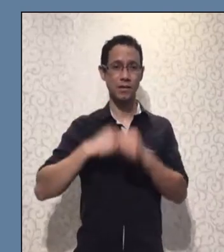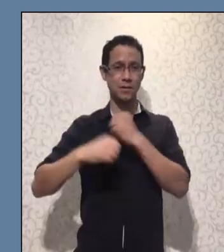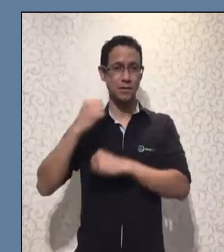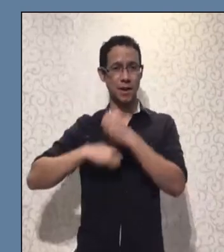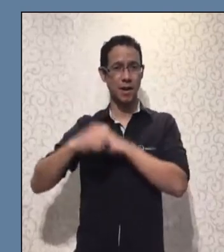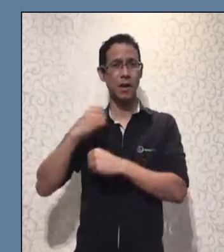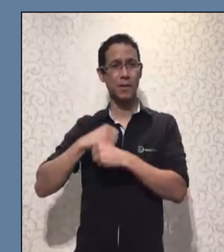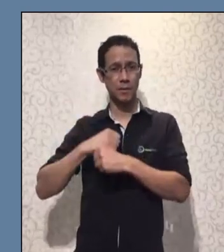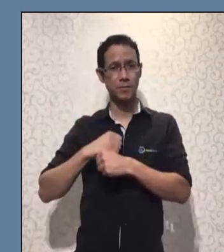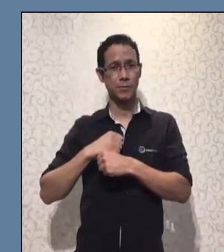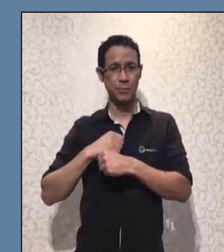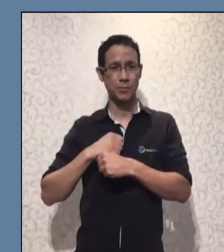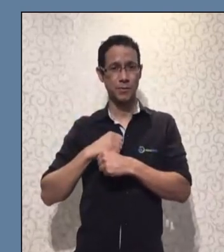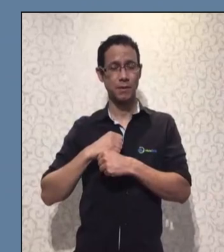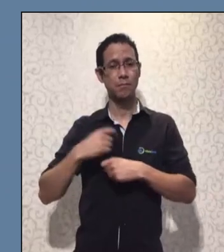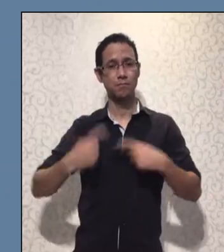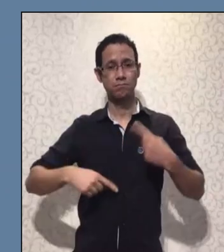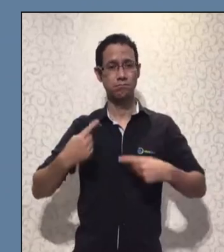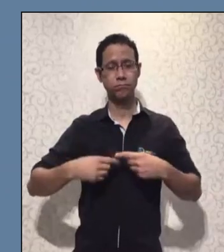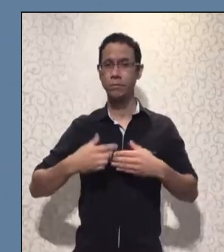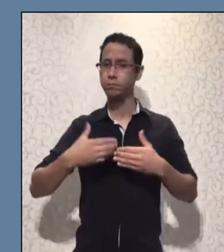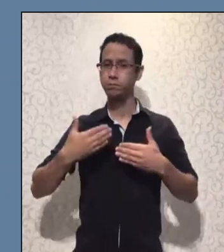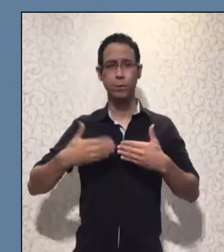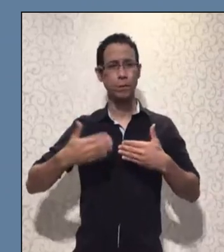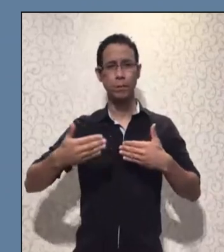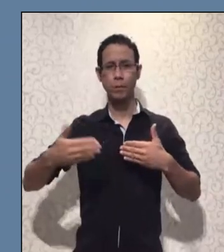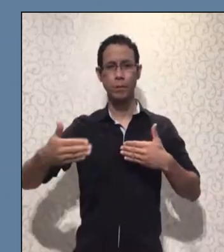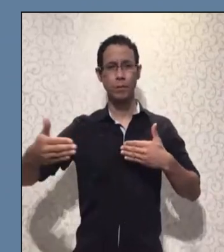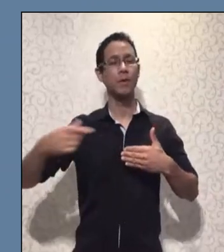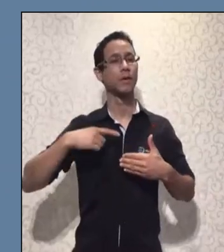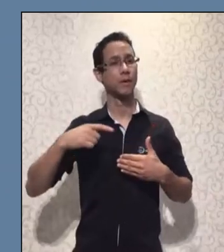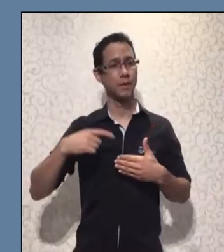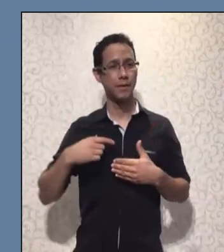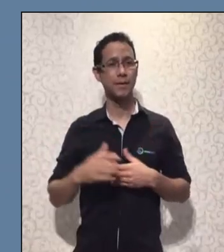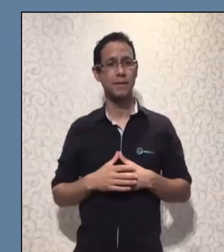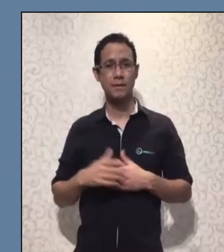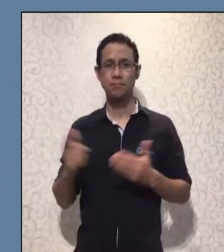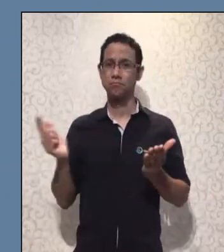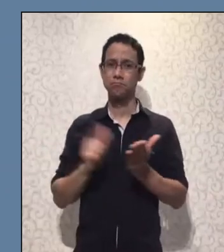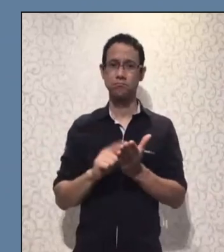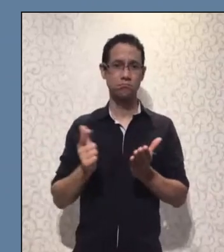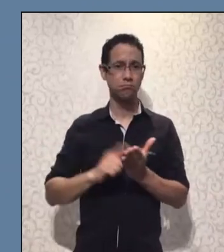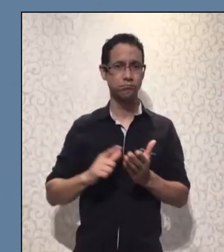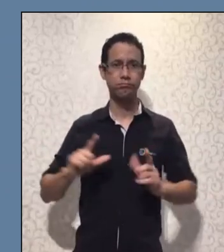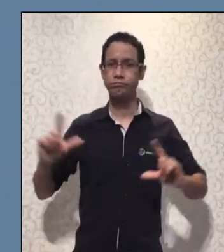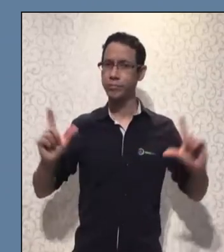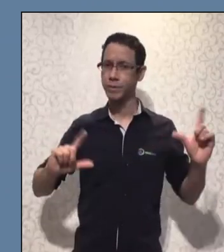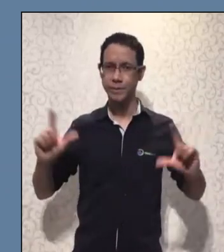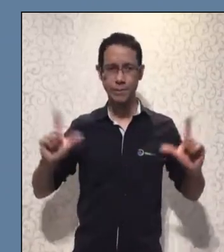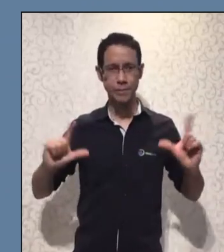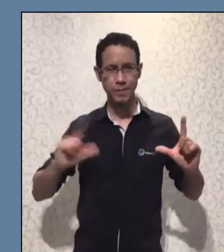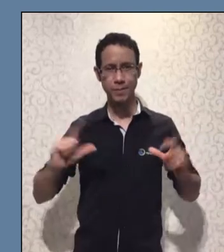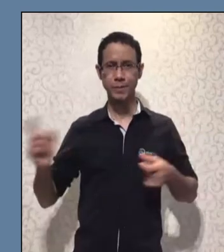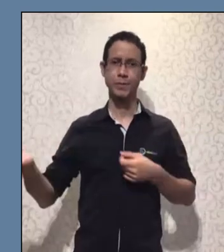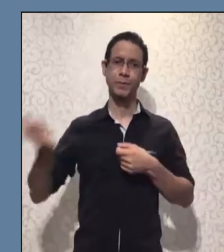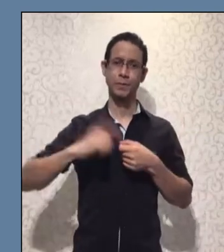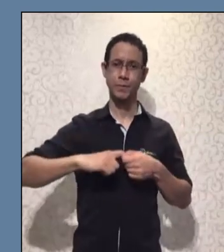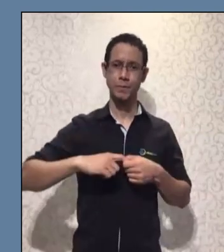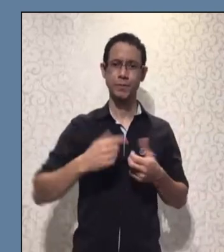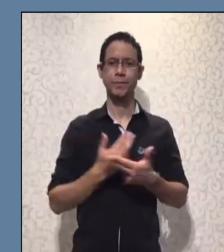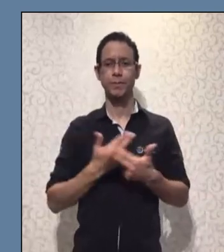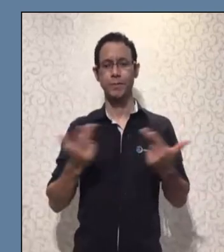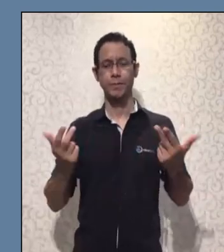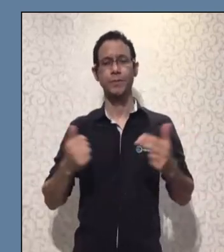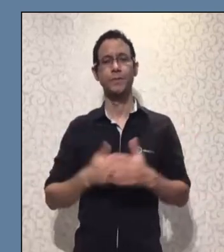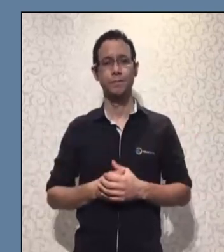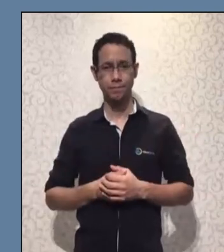um debate que se estendeu, ele passou da imprensa, foi para a TV, retornou. Então, eu acho